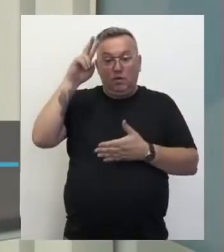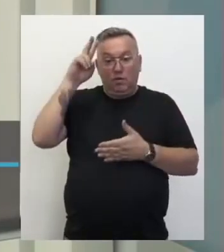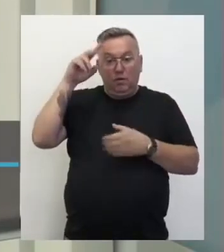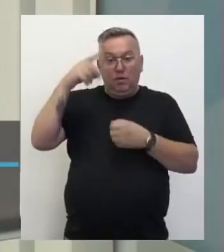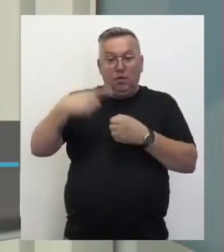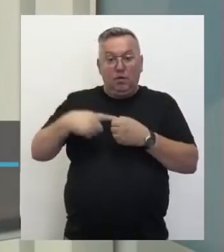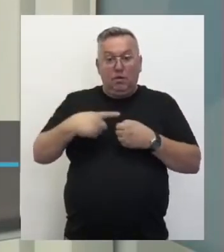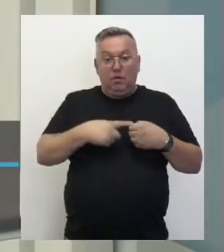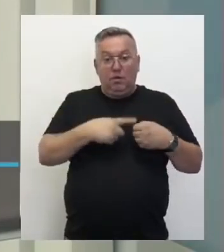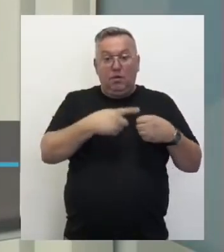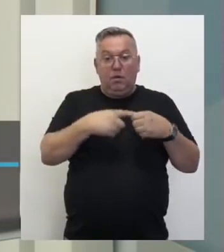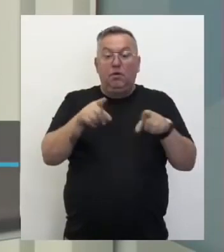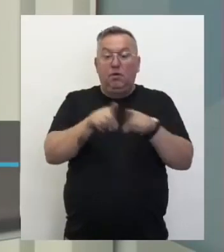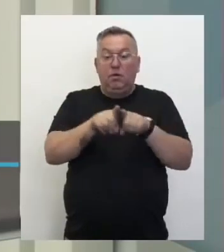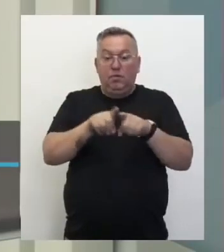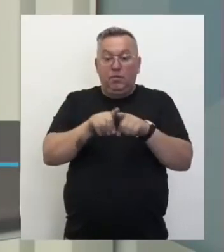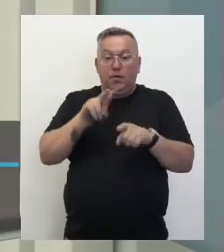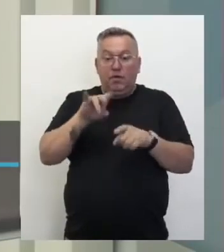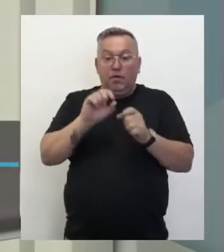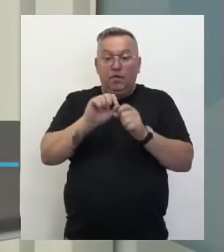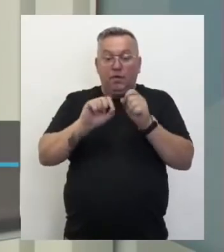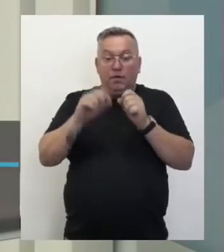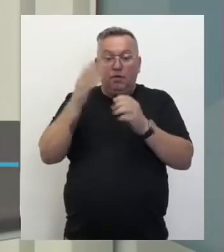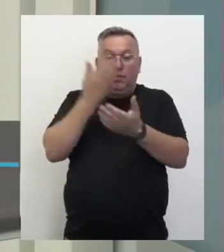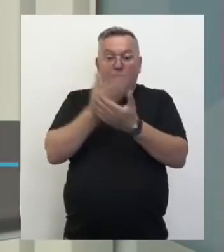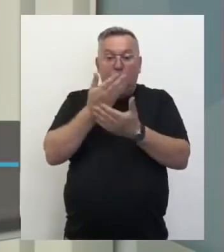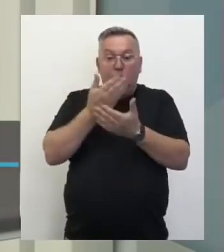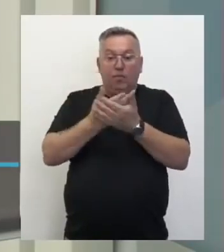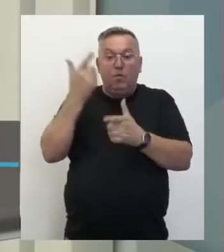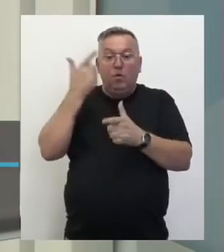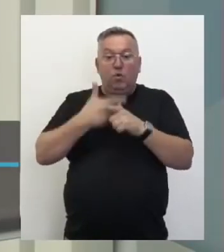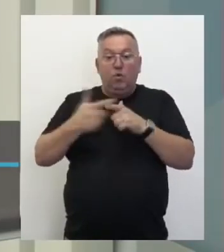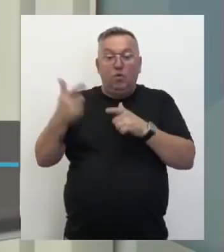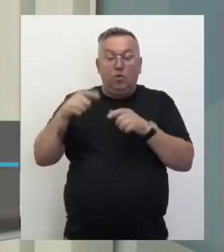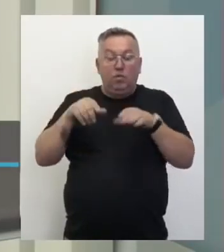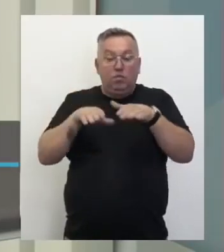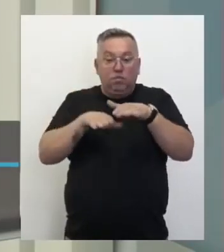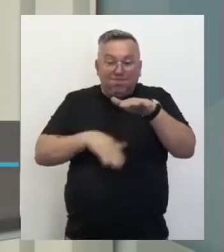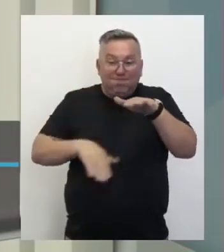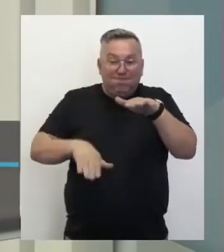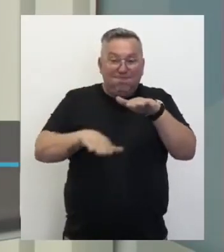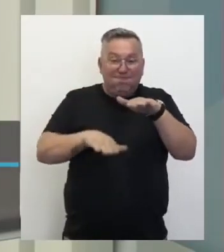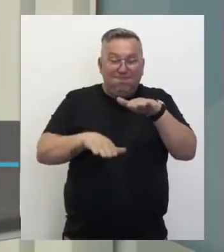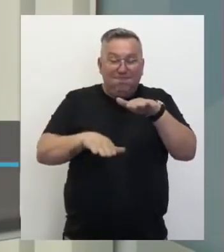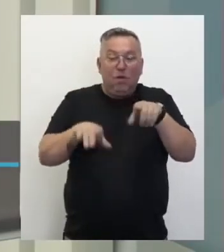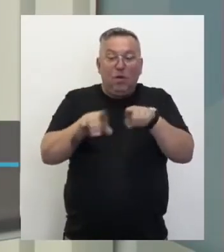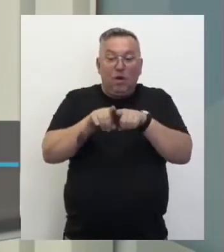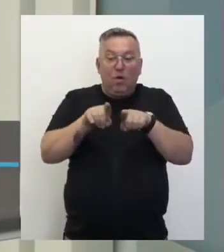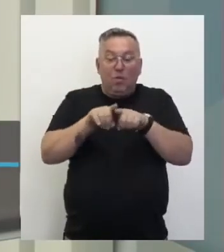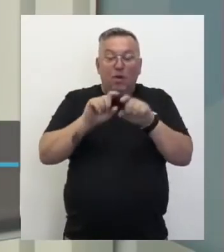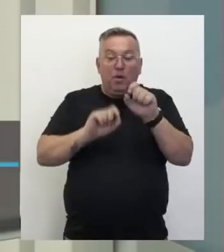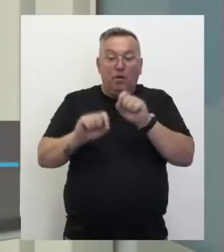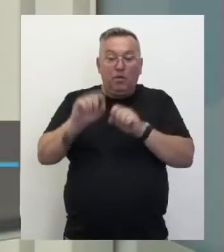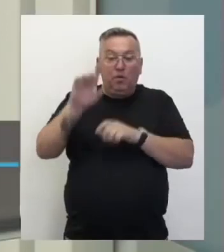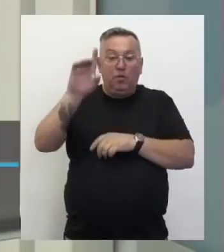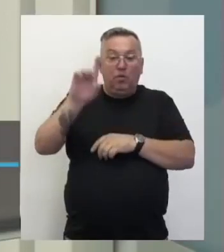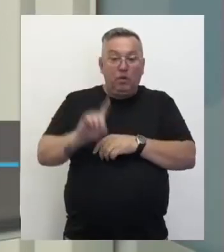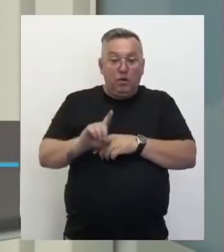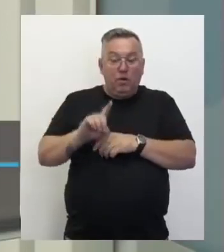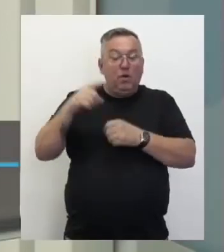cidade, a gente também vai fazer um estudo sobre a questão das desigualdades, sobre a questão do direito